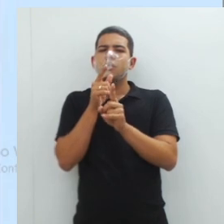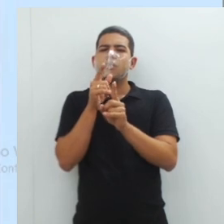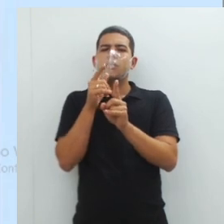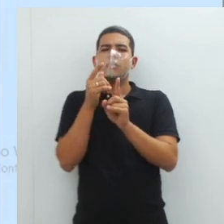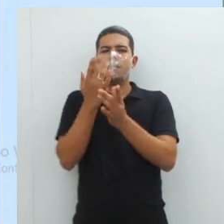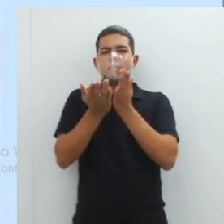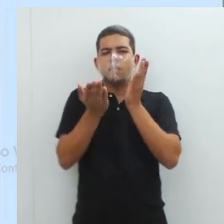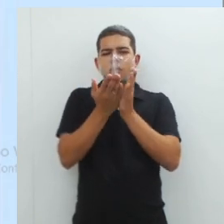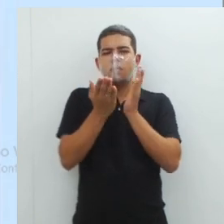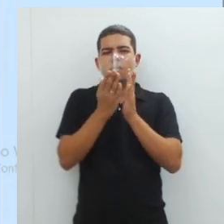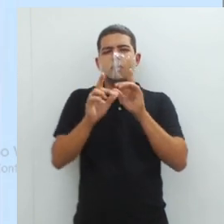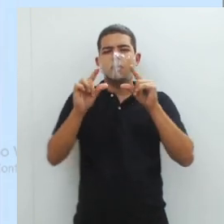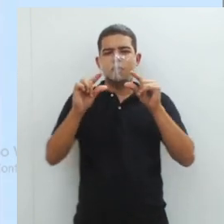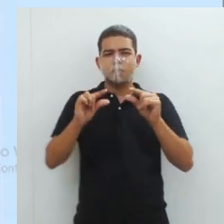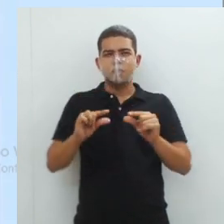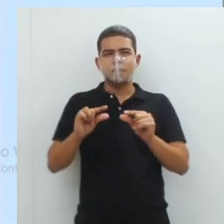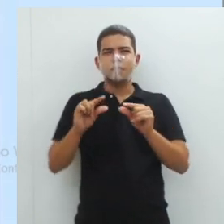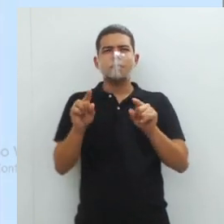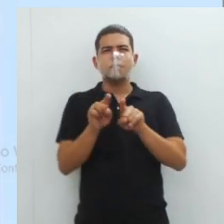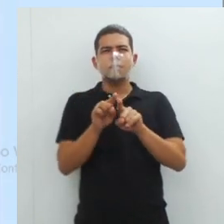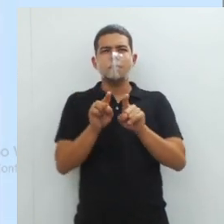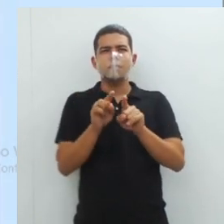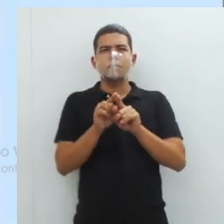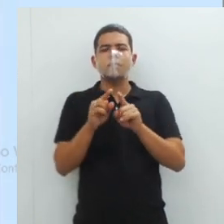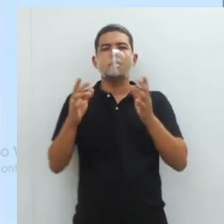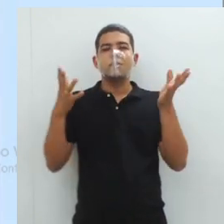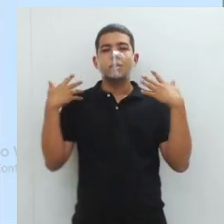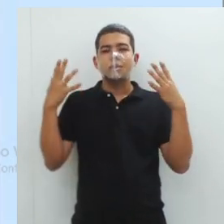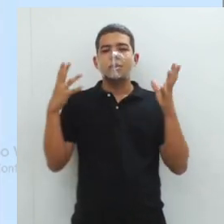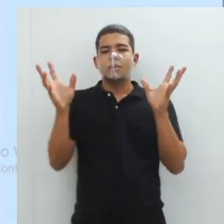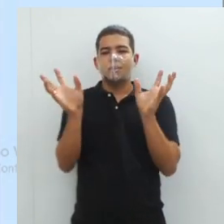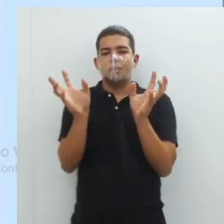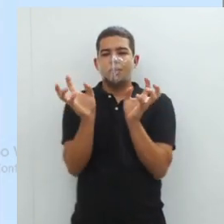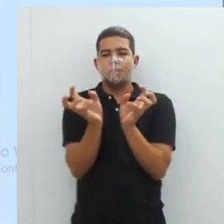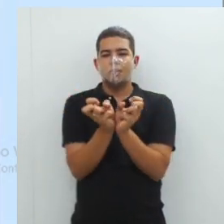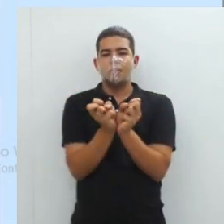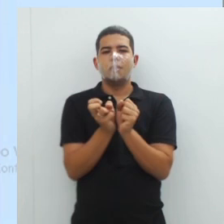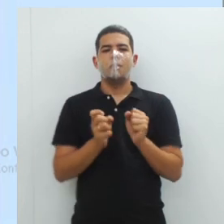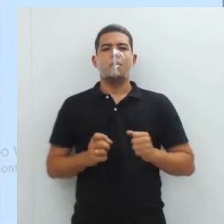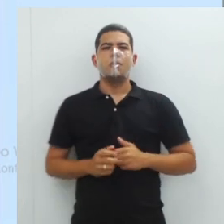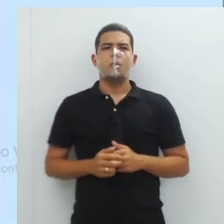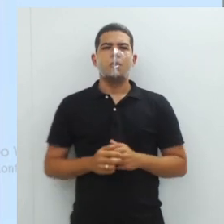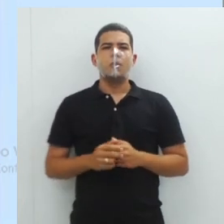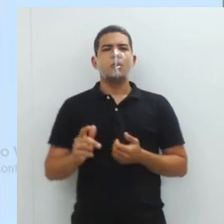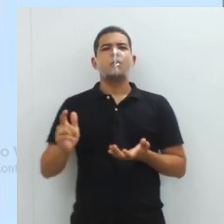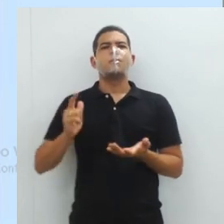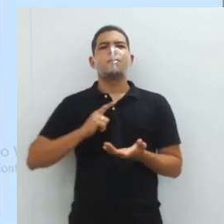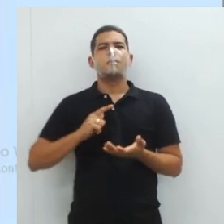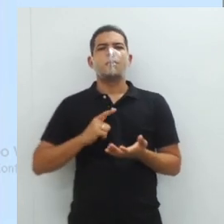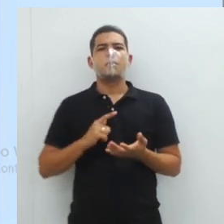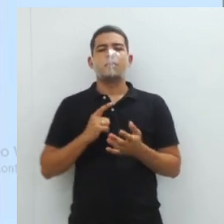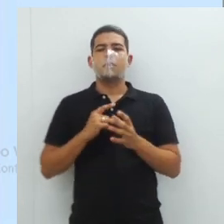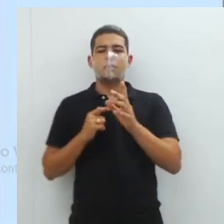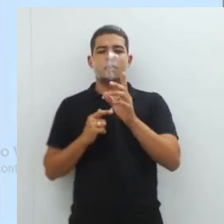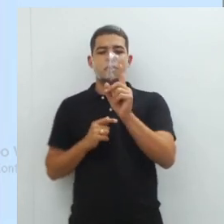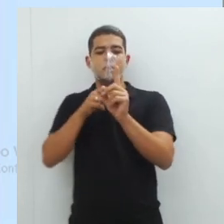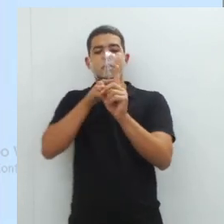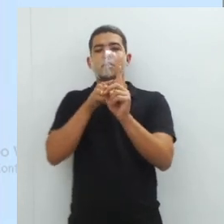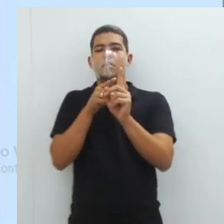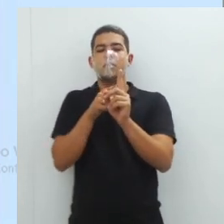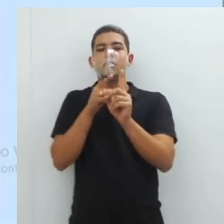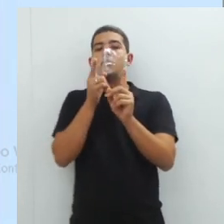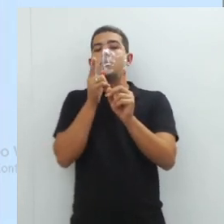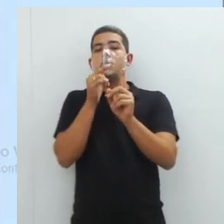possível desidratação por causa do calor. Outra vantagem, no caso dos cactos, como eles armazenam água em seus